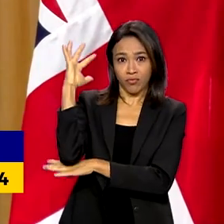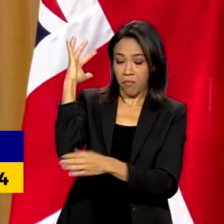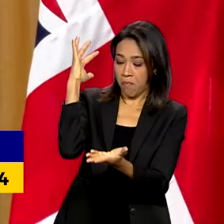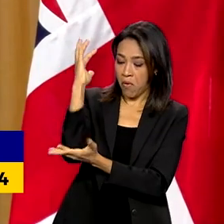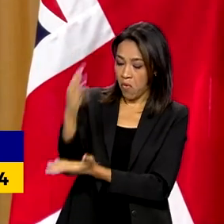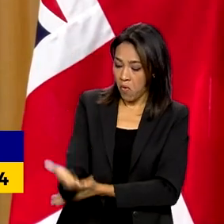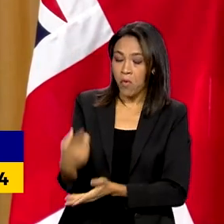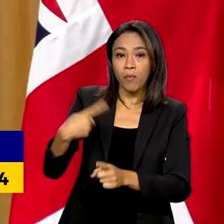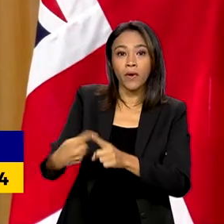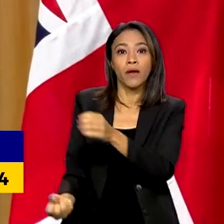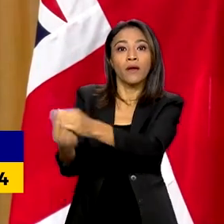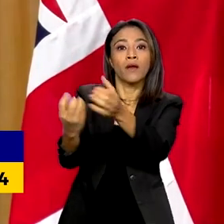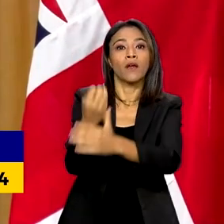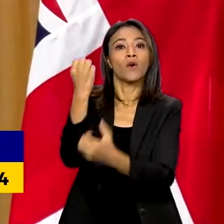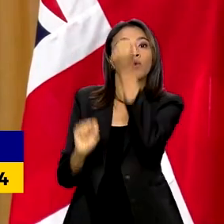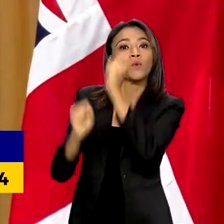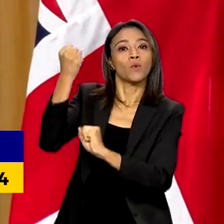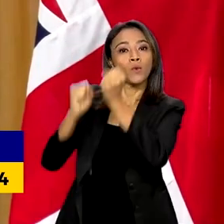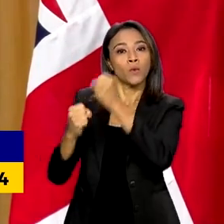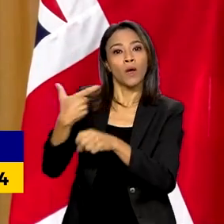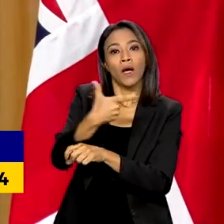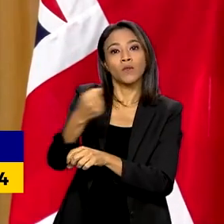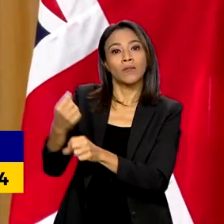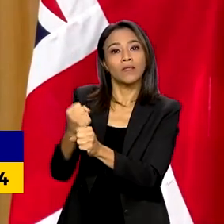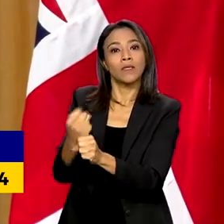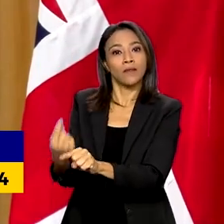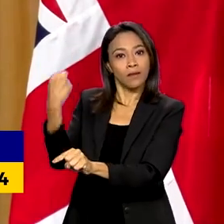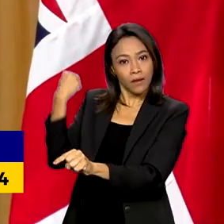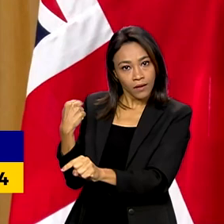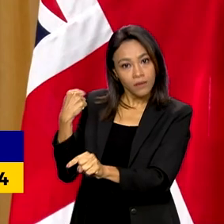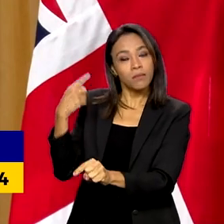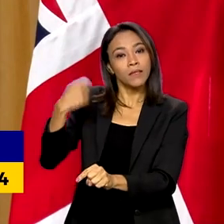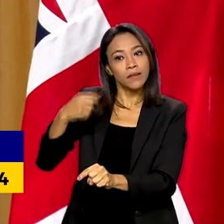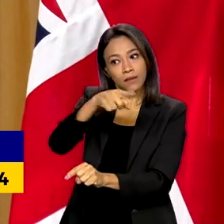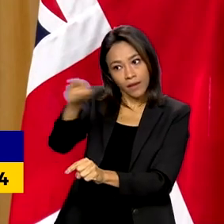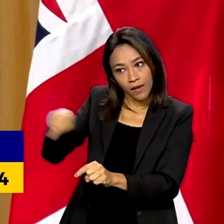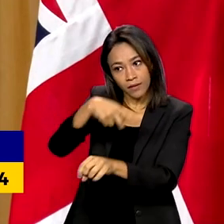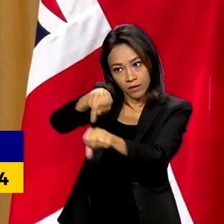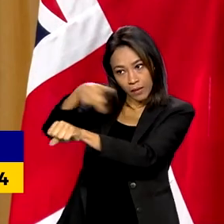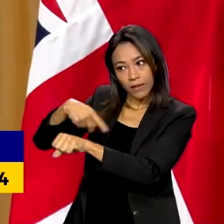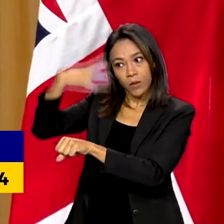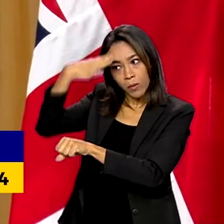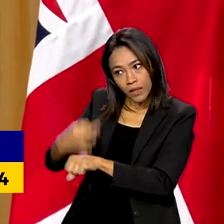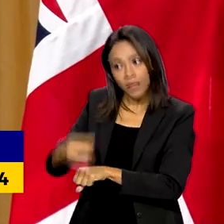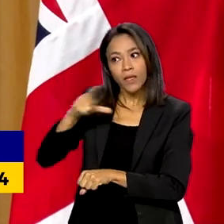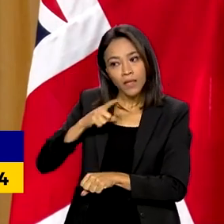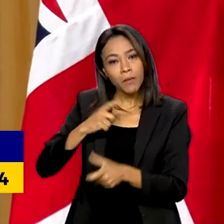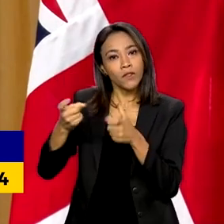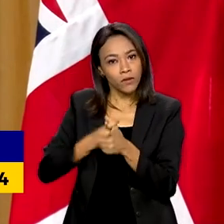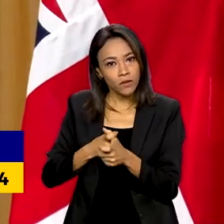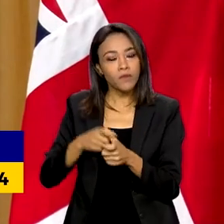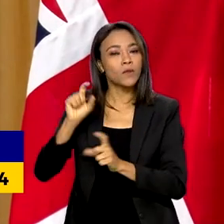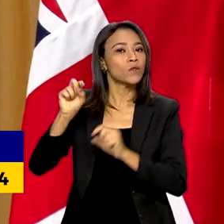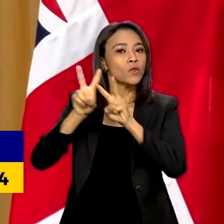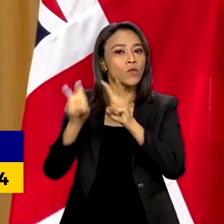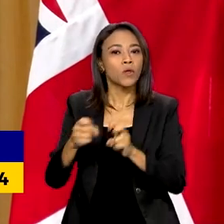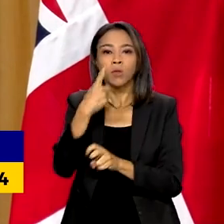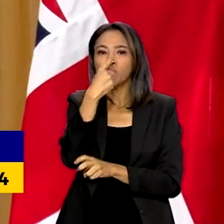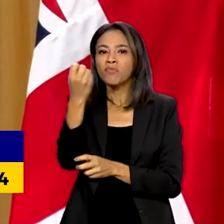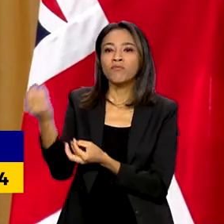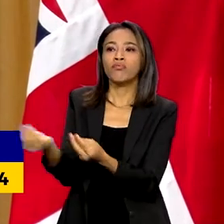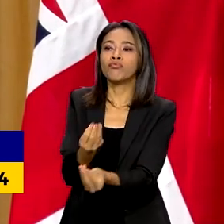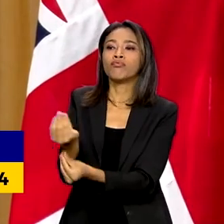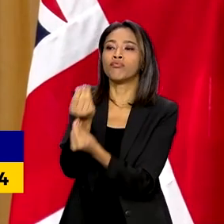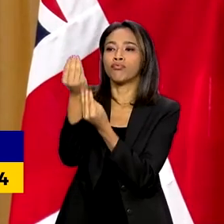industrializaram a 200 anos atrás precisa compreender que ele tem um débito na emissão de gás